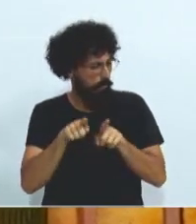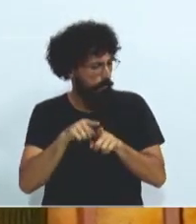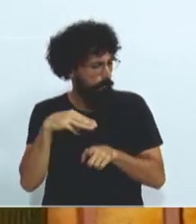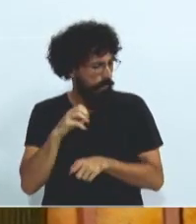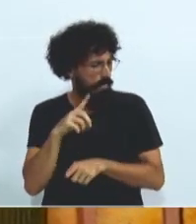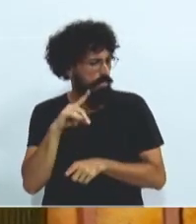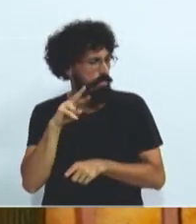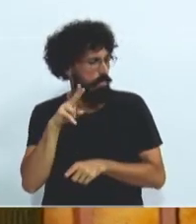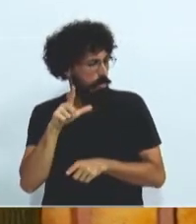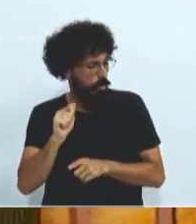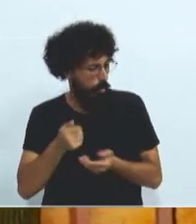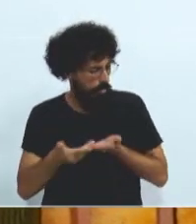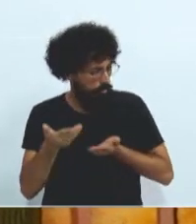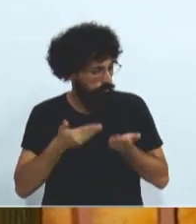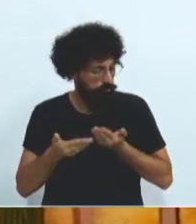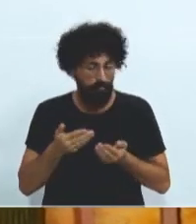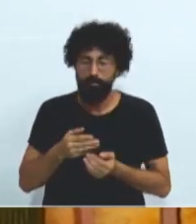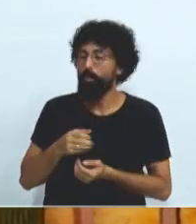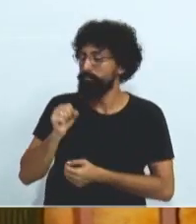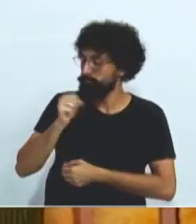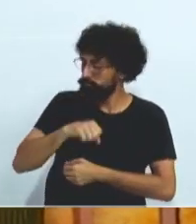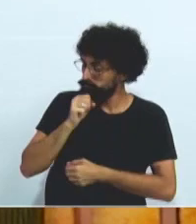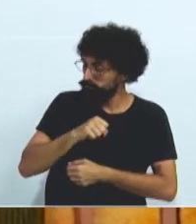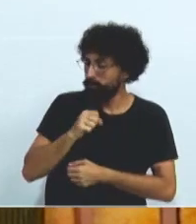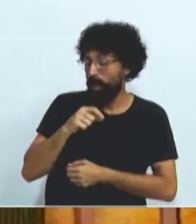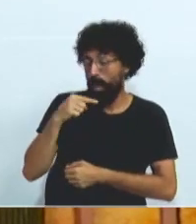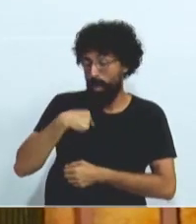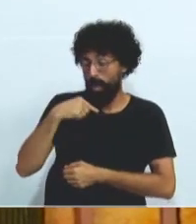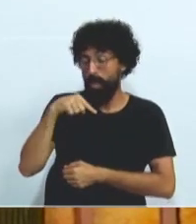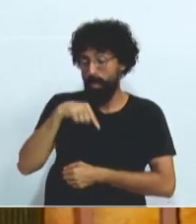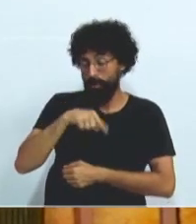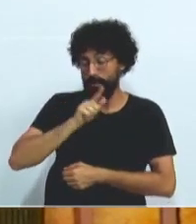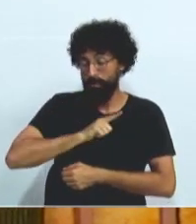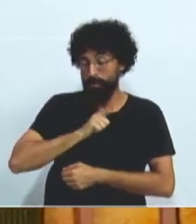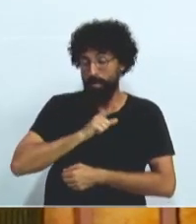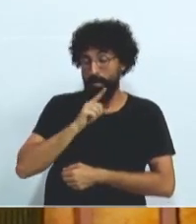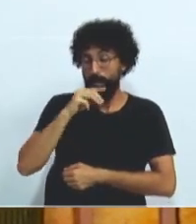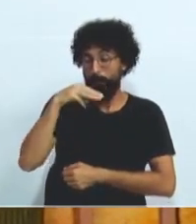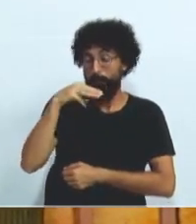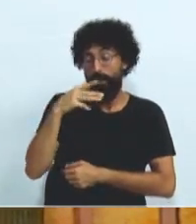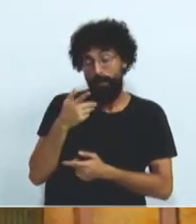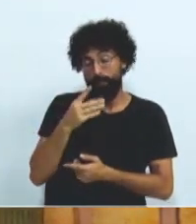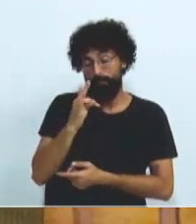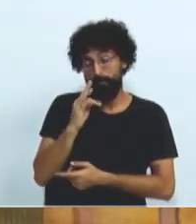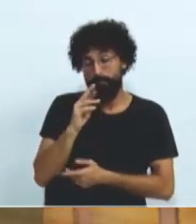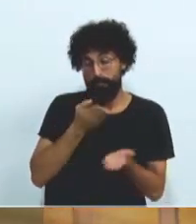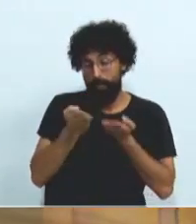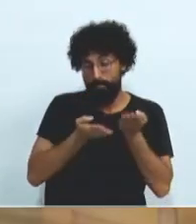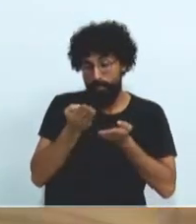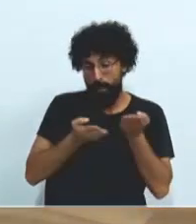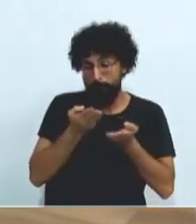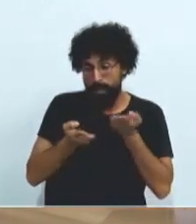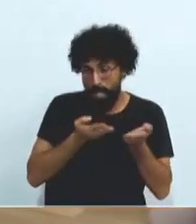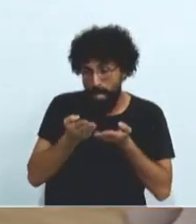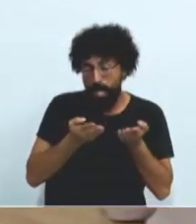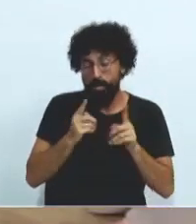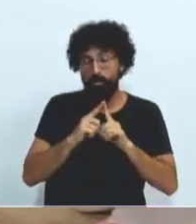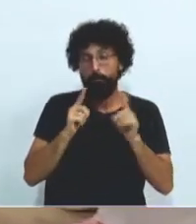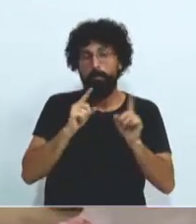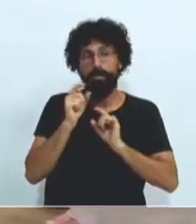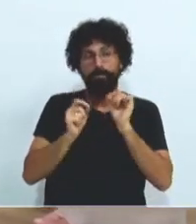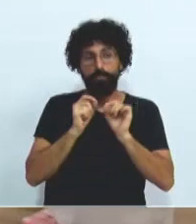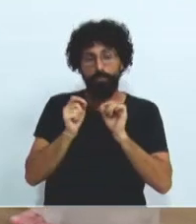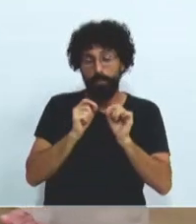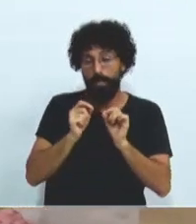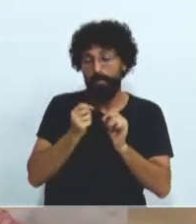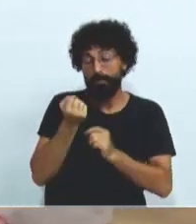relação à quimioterapia. Agora, o serviço de transplante a gente ainda não tem em Rondônia. A gente manda para outros locais. Aqui no Hospital do Amor a gente manda para